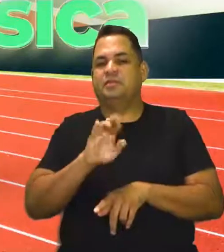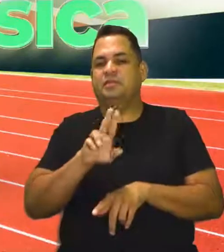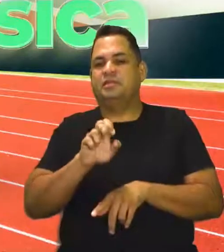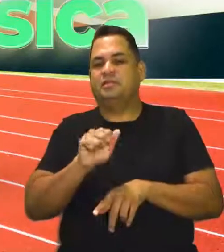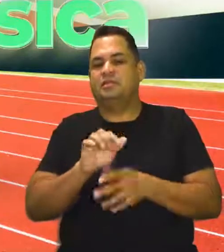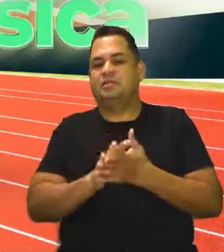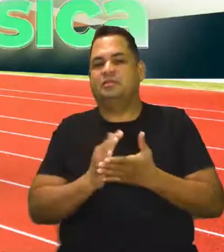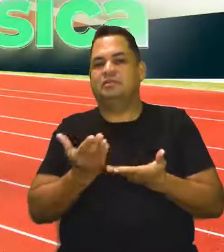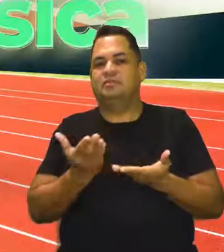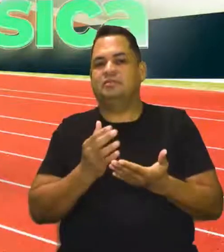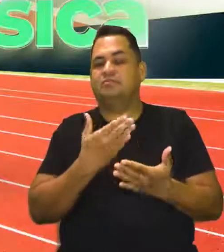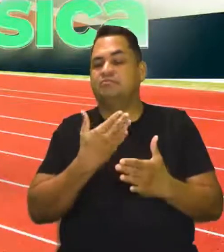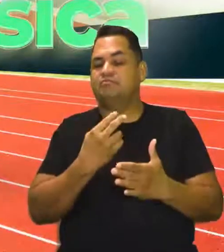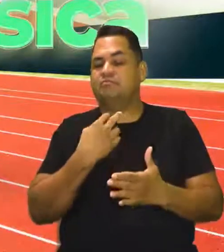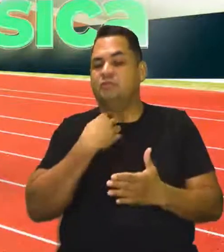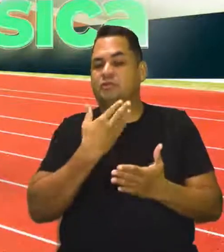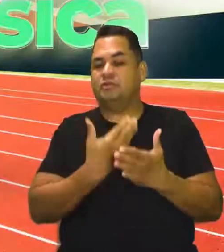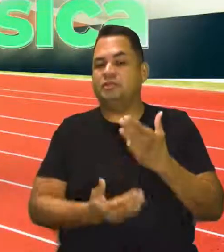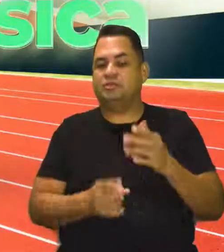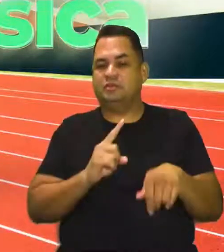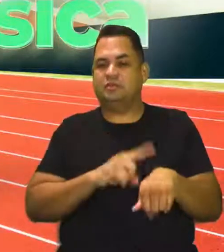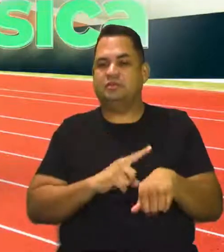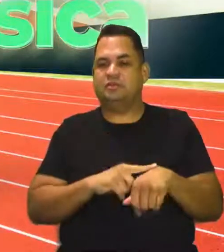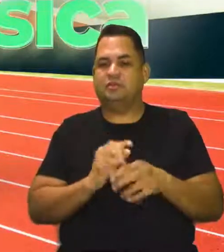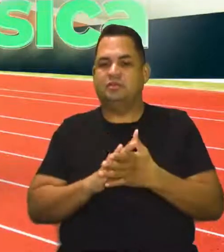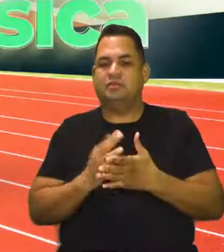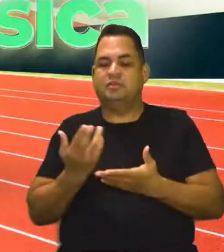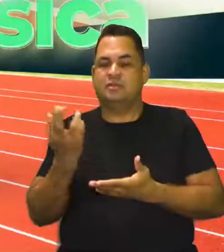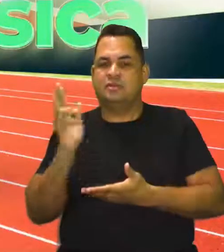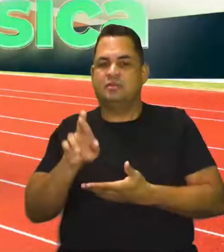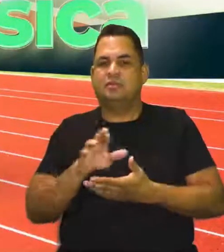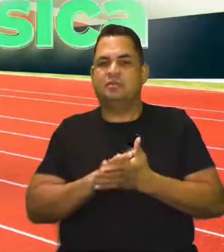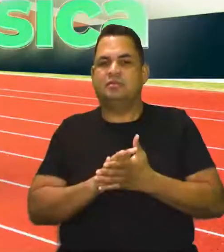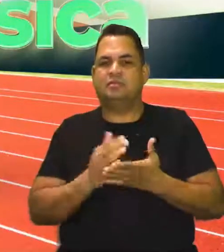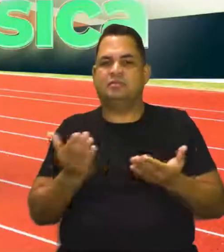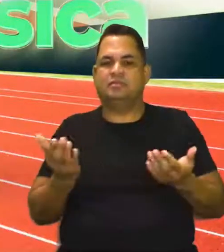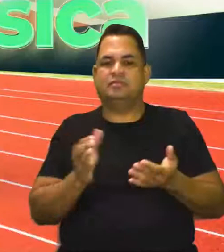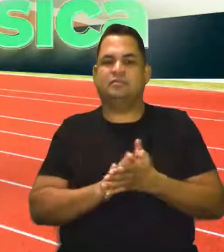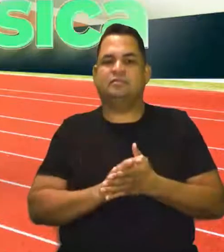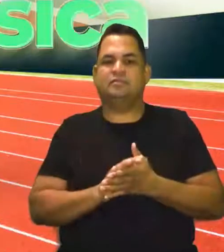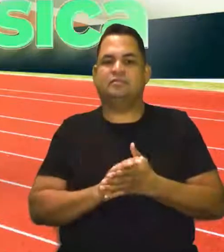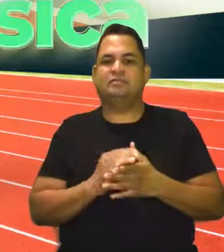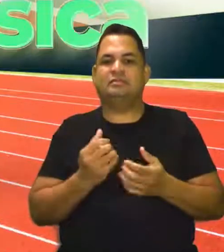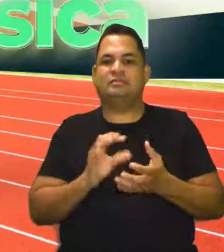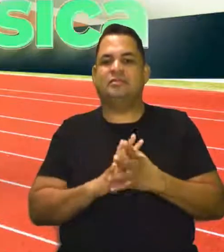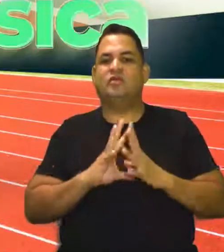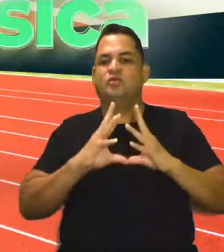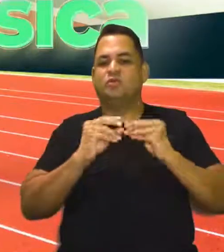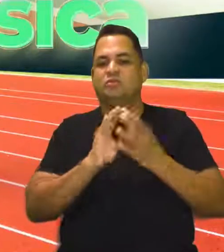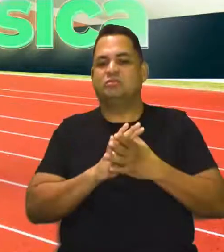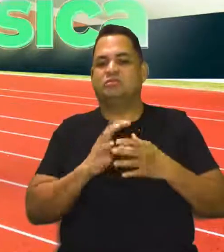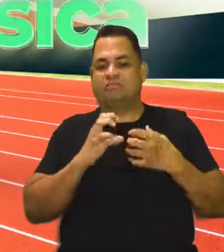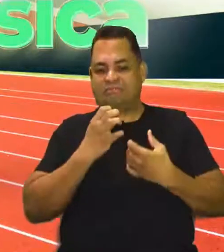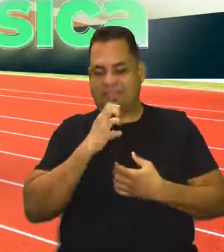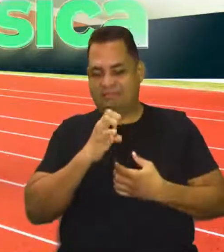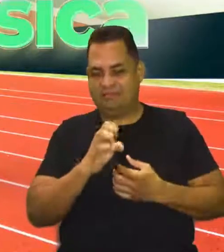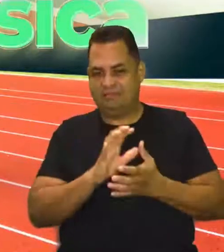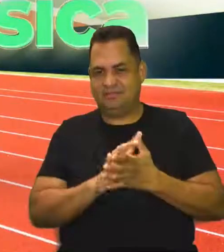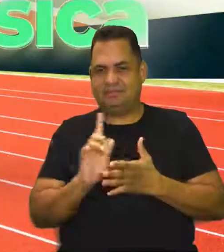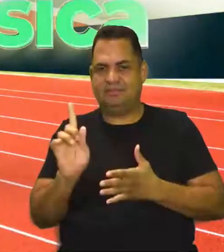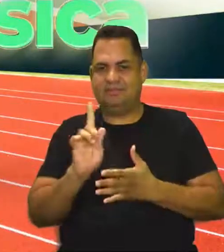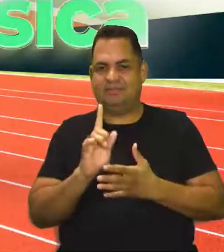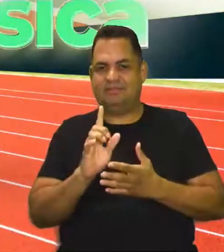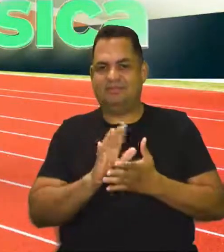vamos recuperar, porque eu tenho certeza que você tá agora assim, ó, professora, vou lá, tô com toda a energia, agora não vou ficar